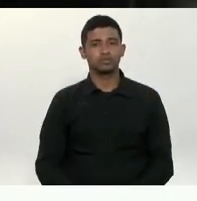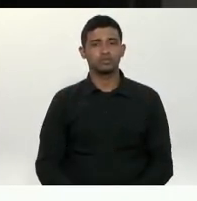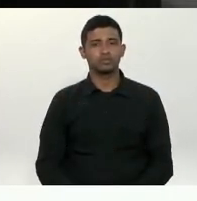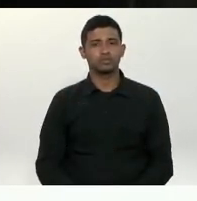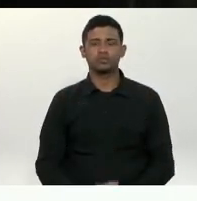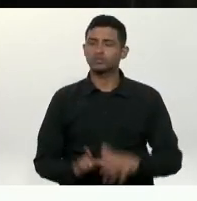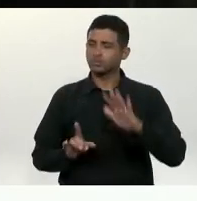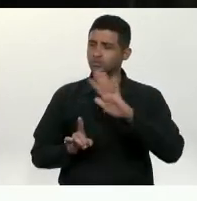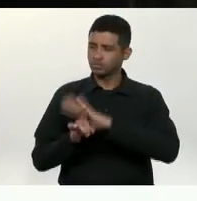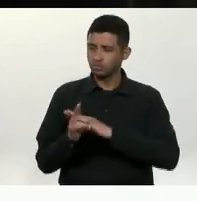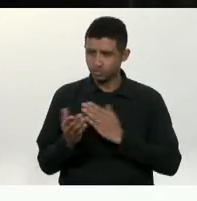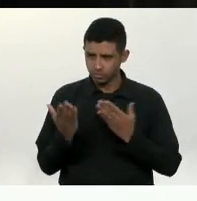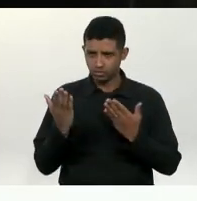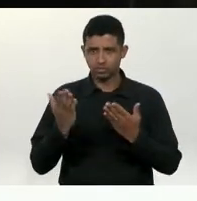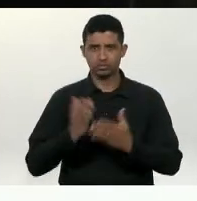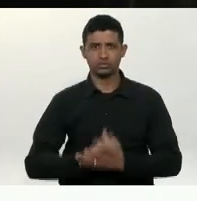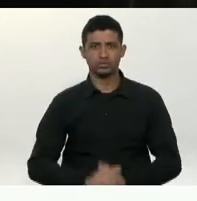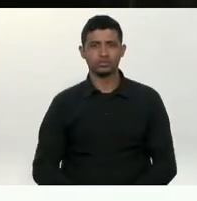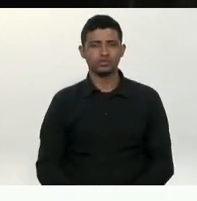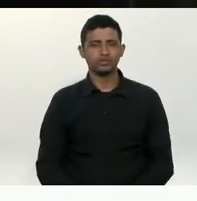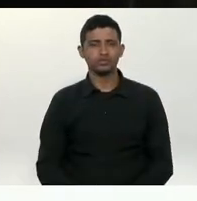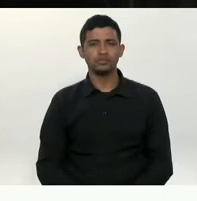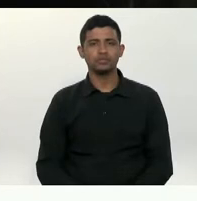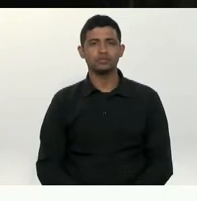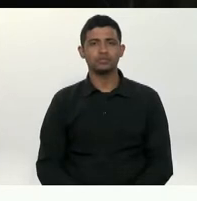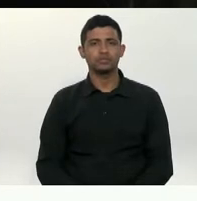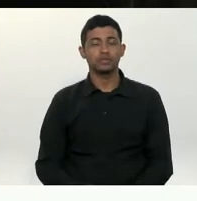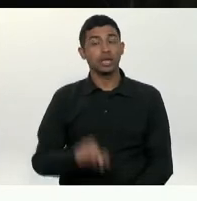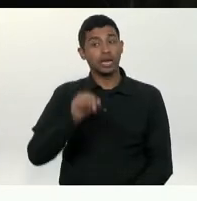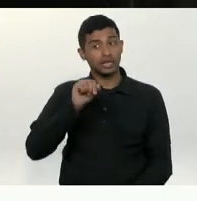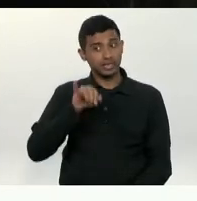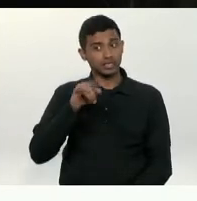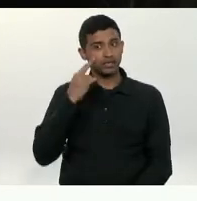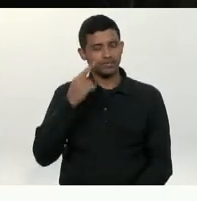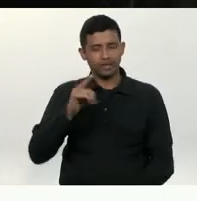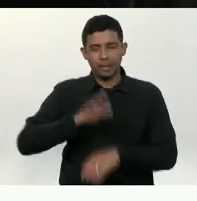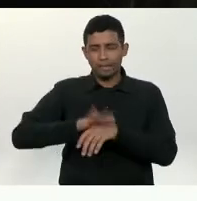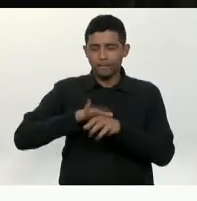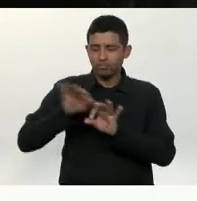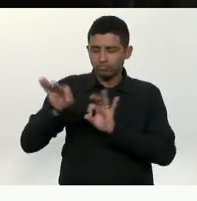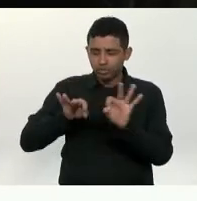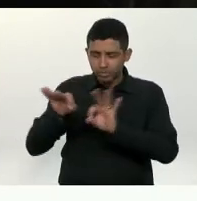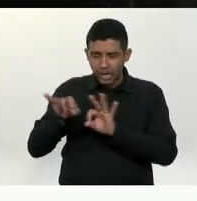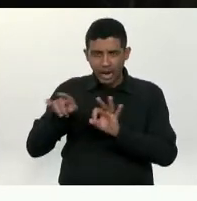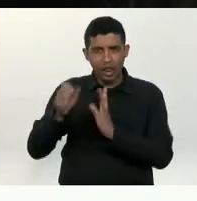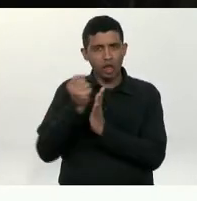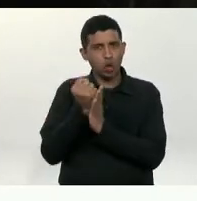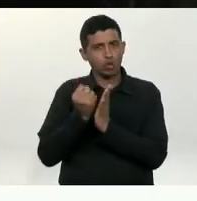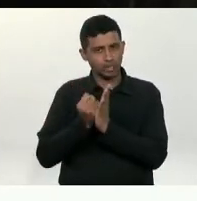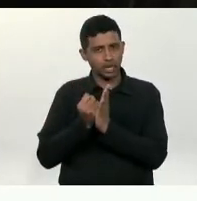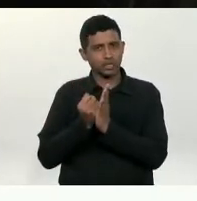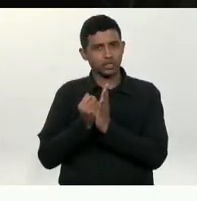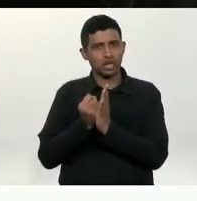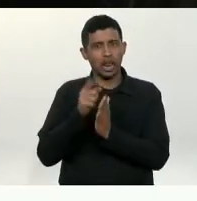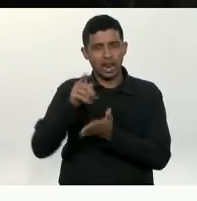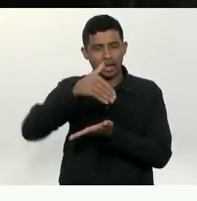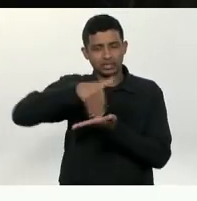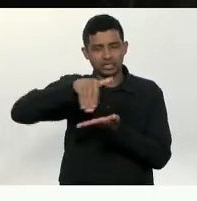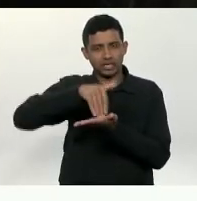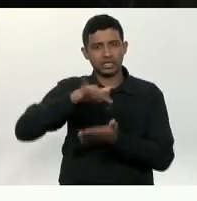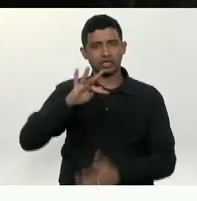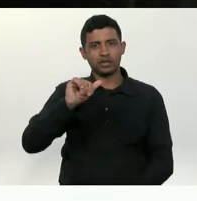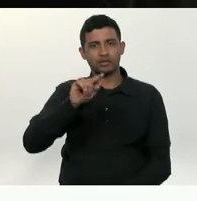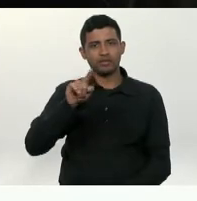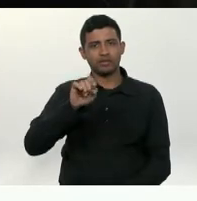lhe perguntar se essa articulação está sendo feita. O secretário de Fazenda, que